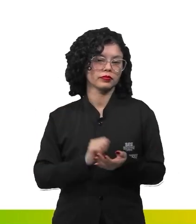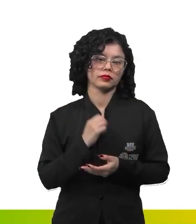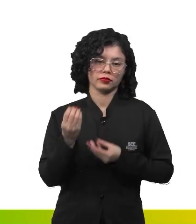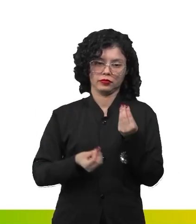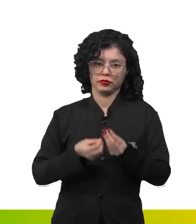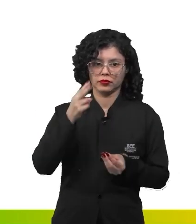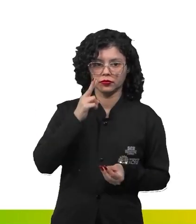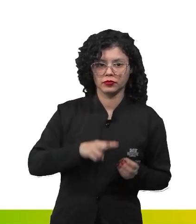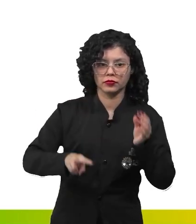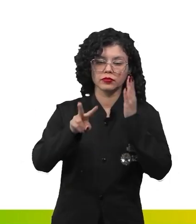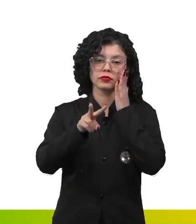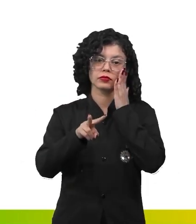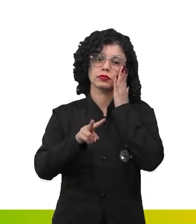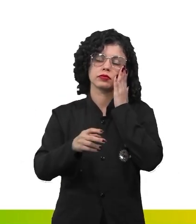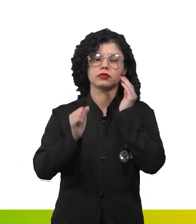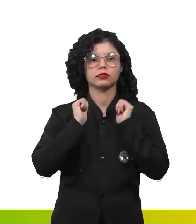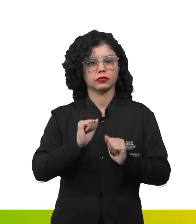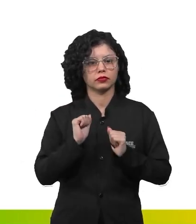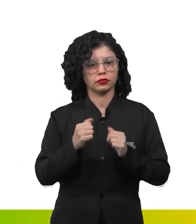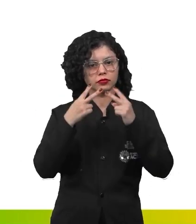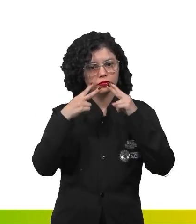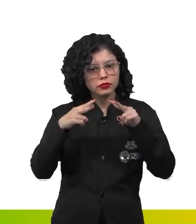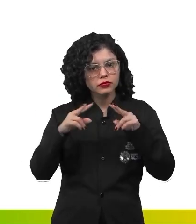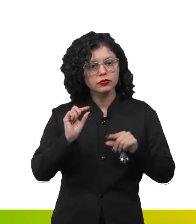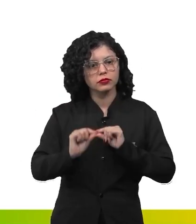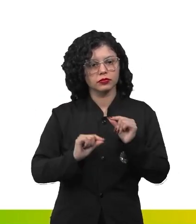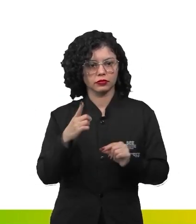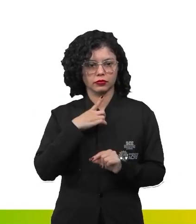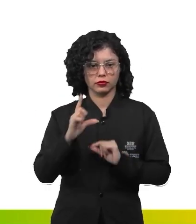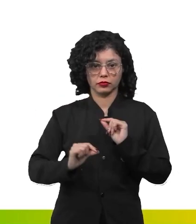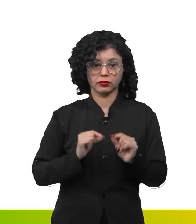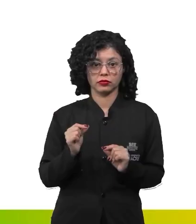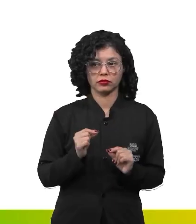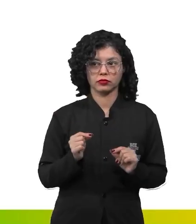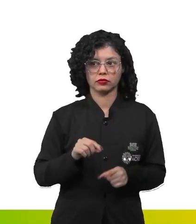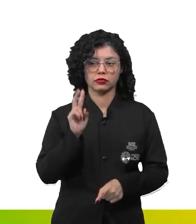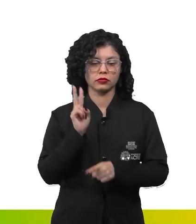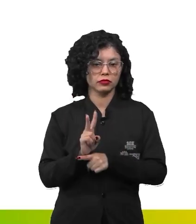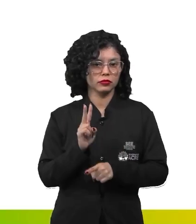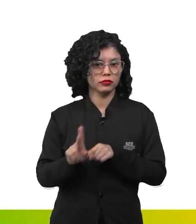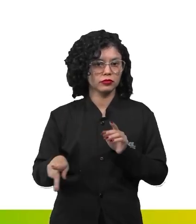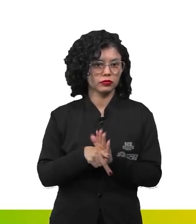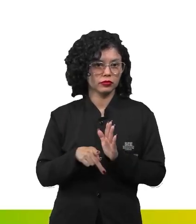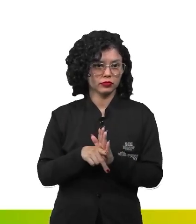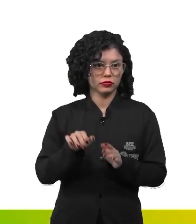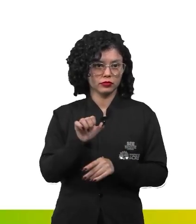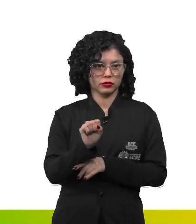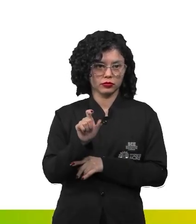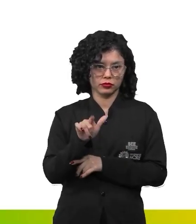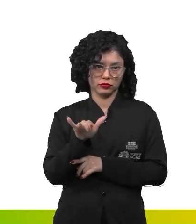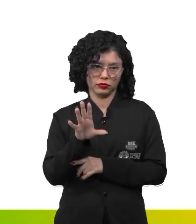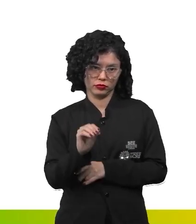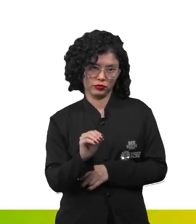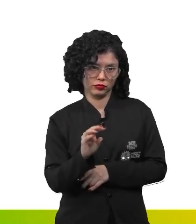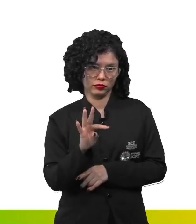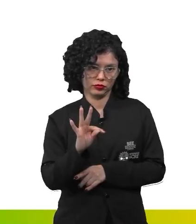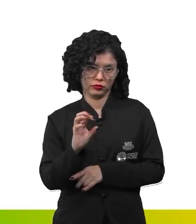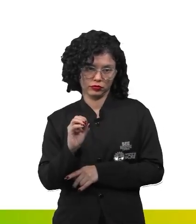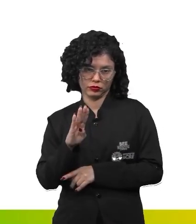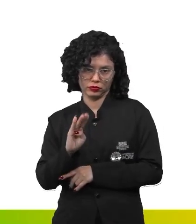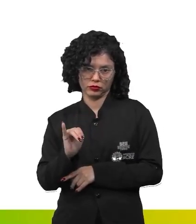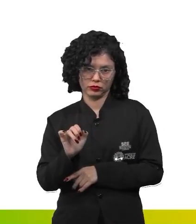conforme vocês também podem visualizar, nós também tivemos a contribuição de Silvio Romero e Tobias